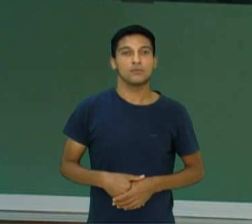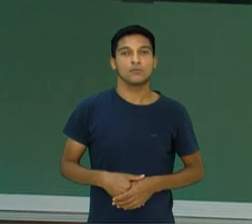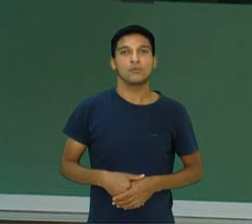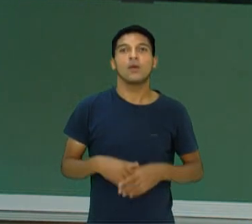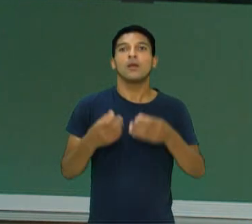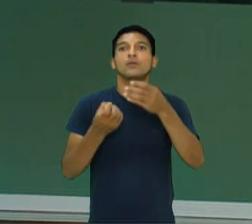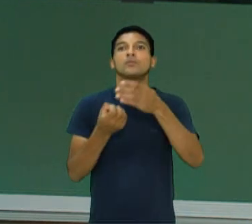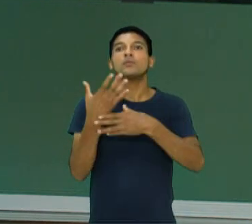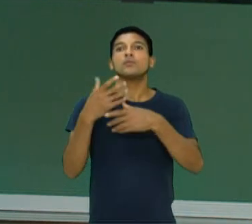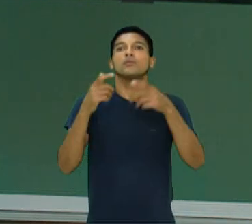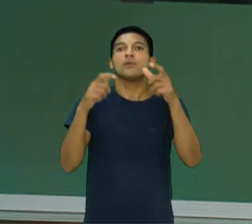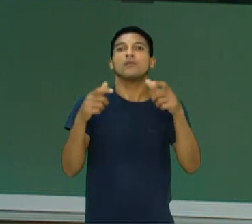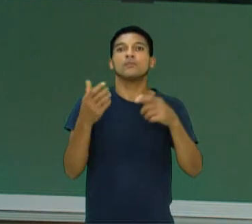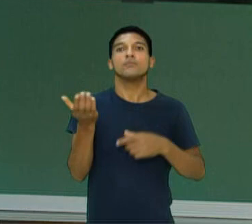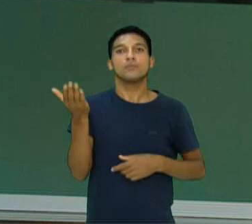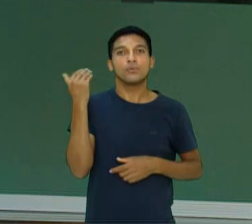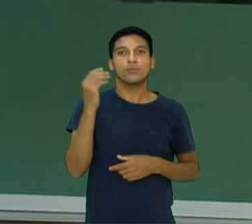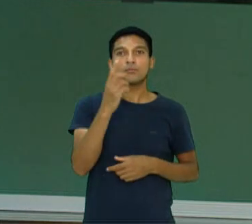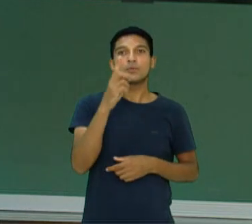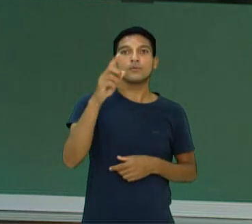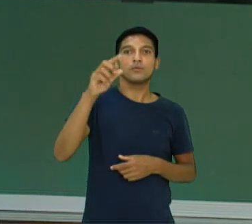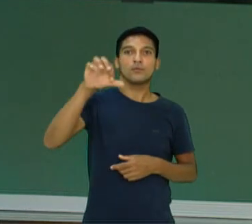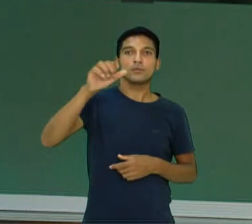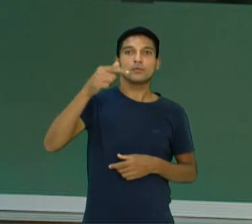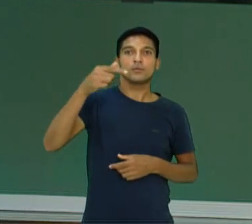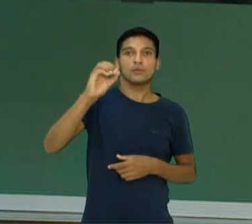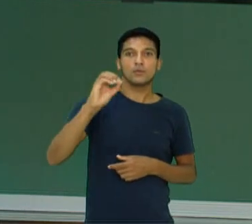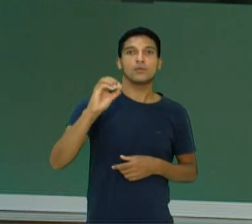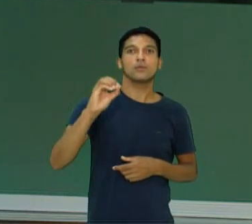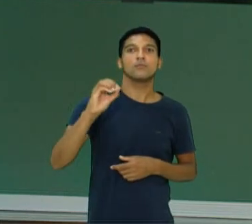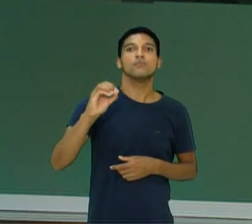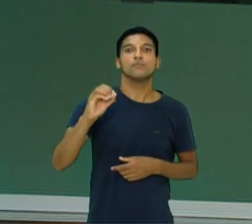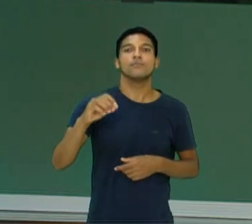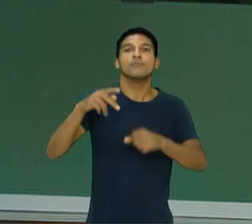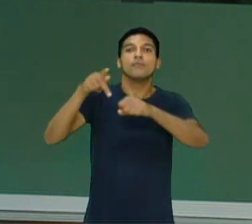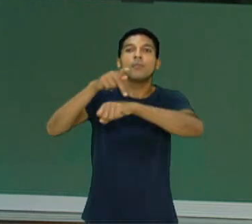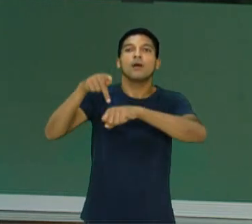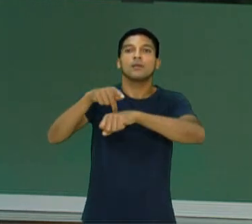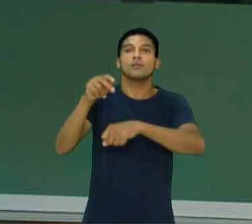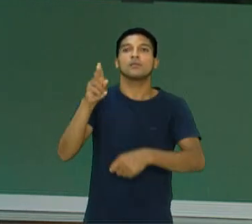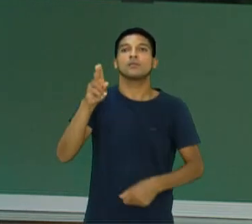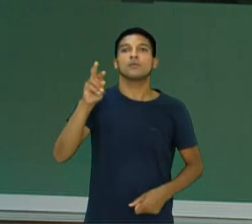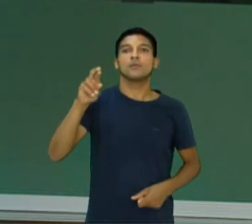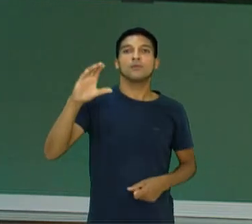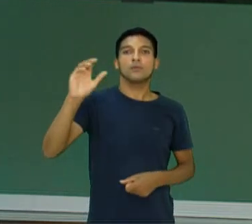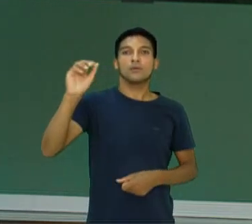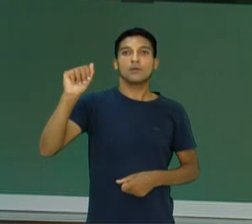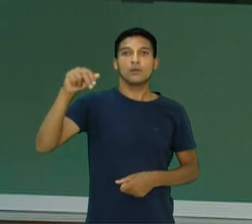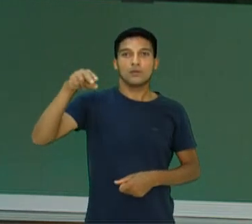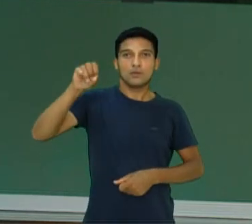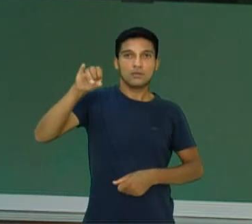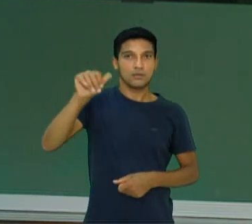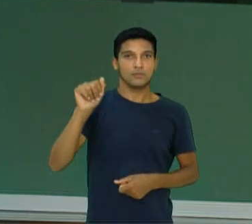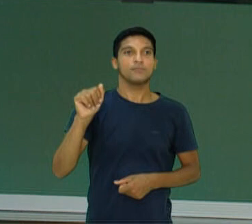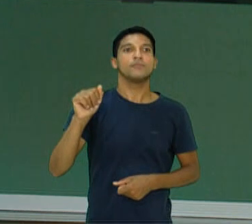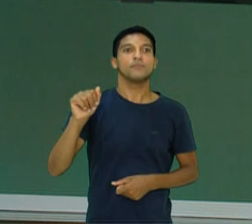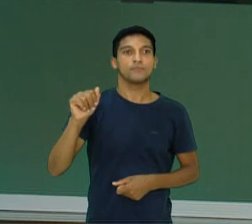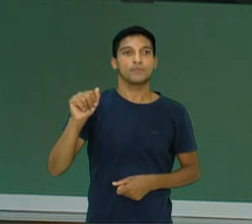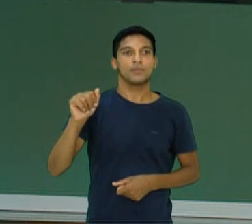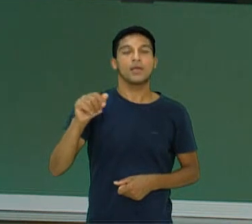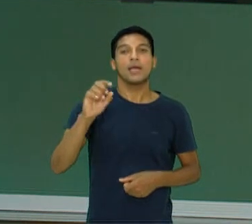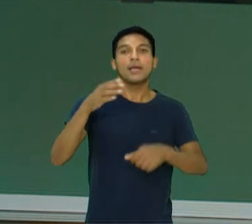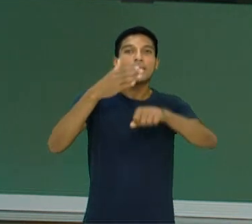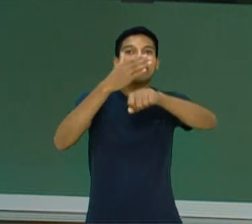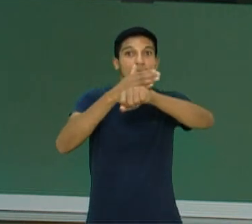surgiu lá na década de 70 na Ucrânia, ele surge como uma opção de treinamento para aquela